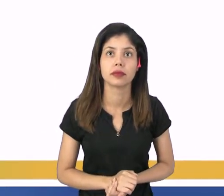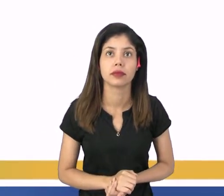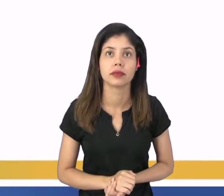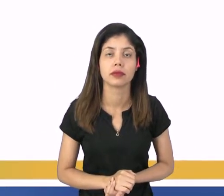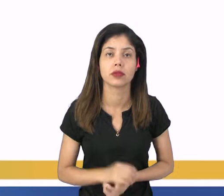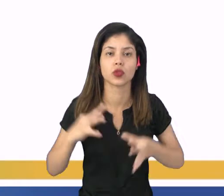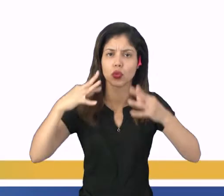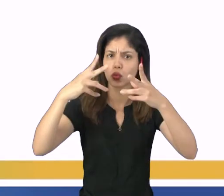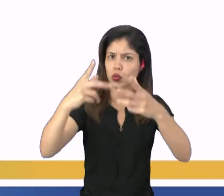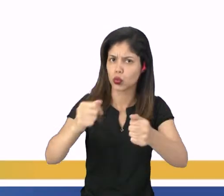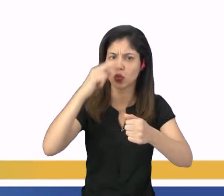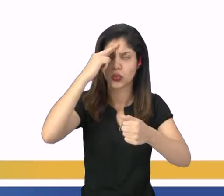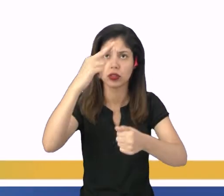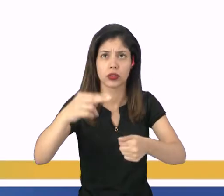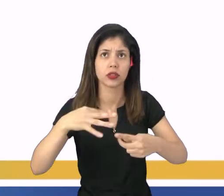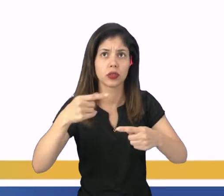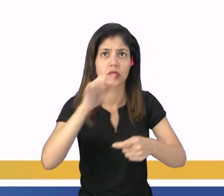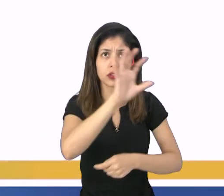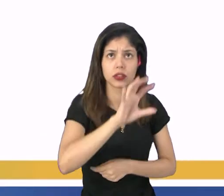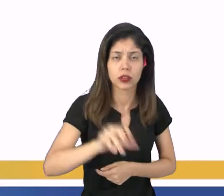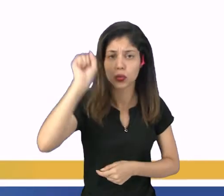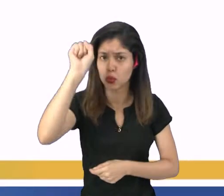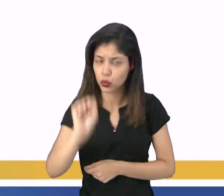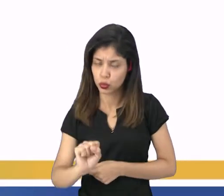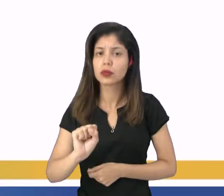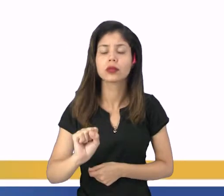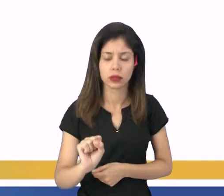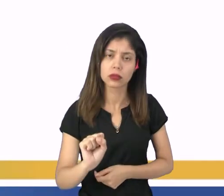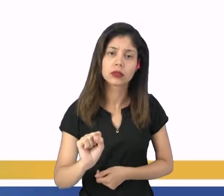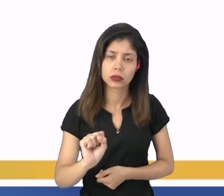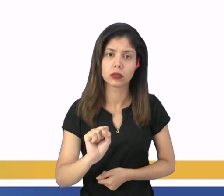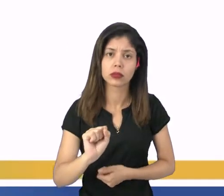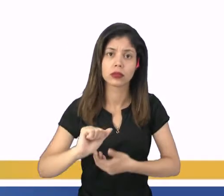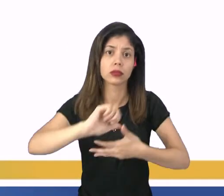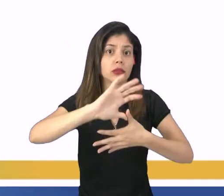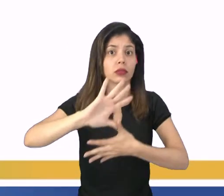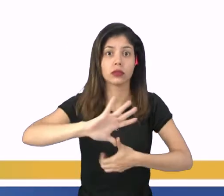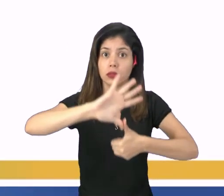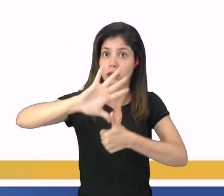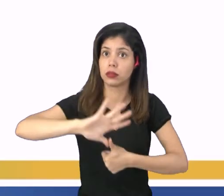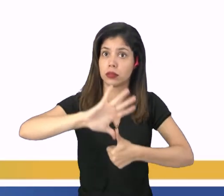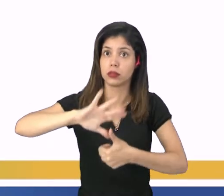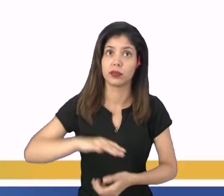eles dominaram várias outras nações, sul-americanas, estabelecendo um forte estado unitário.